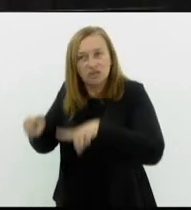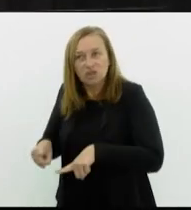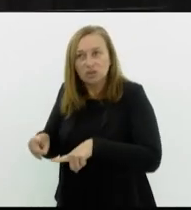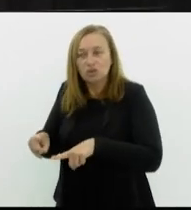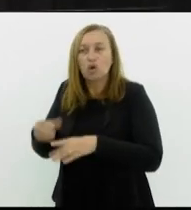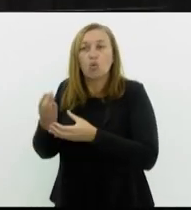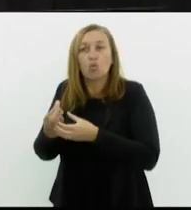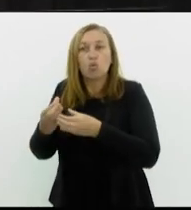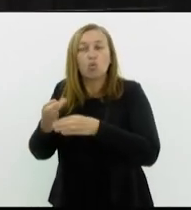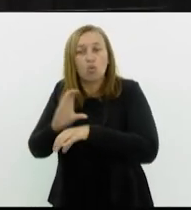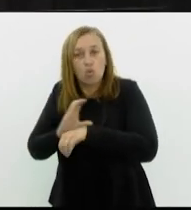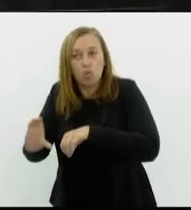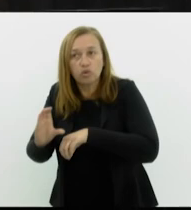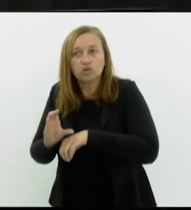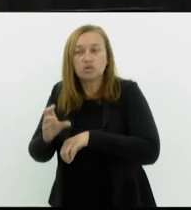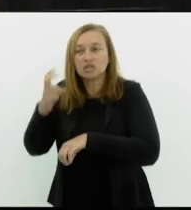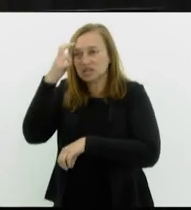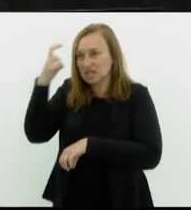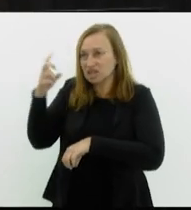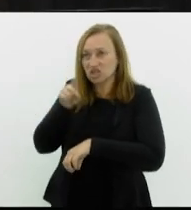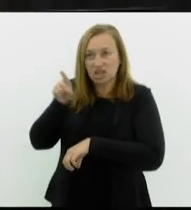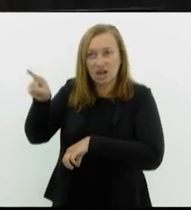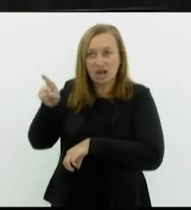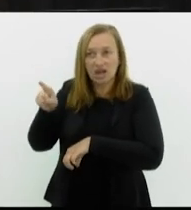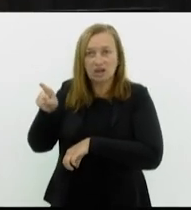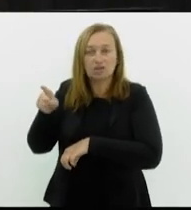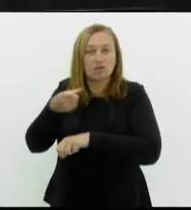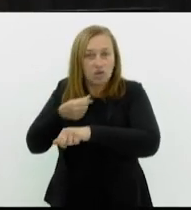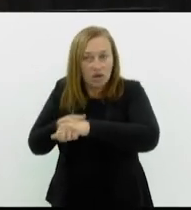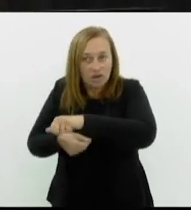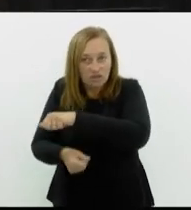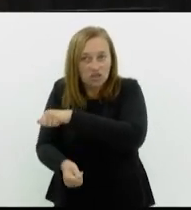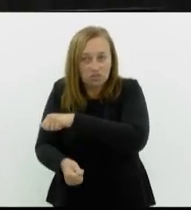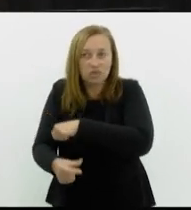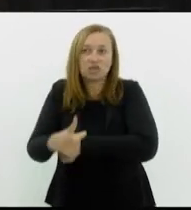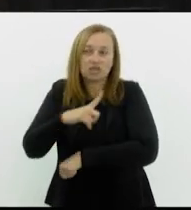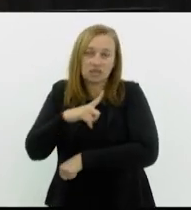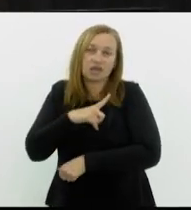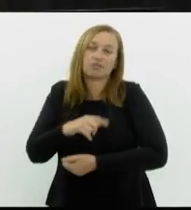um curso de inteligência, é um enorme investimento que nós